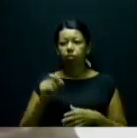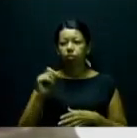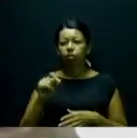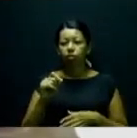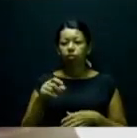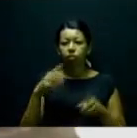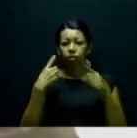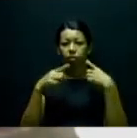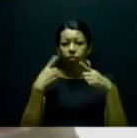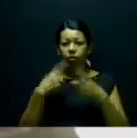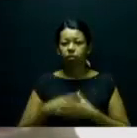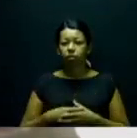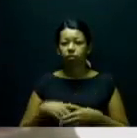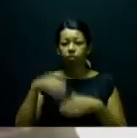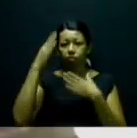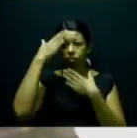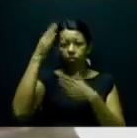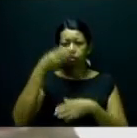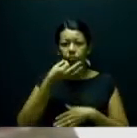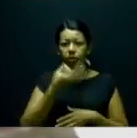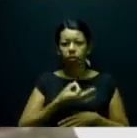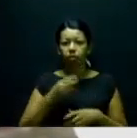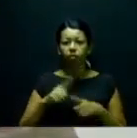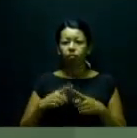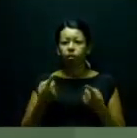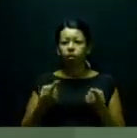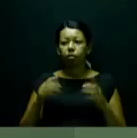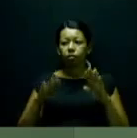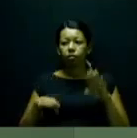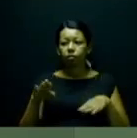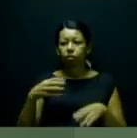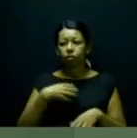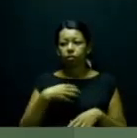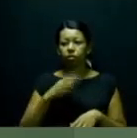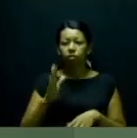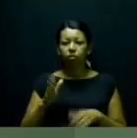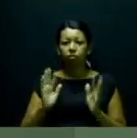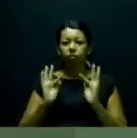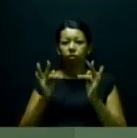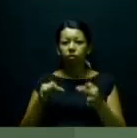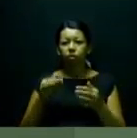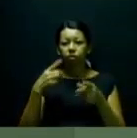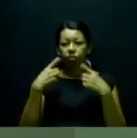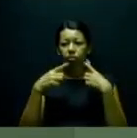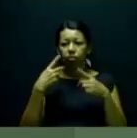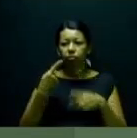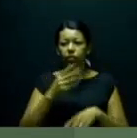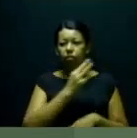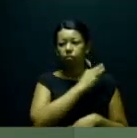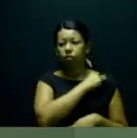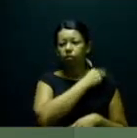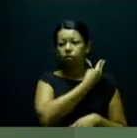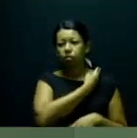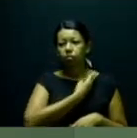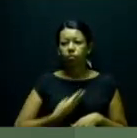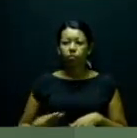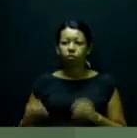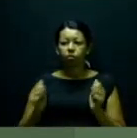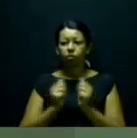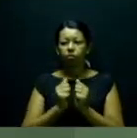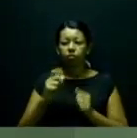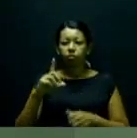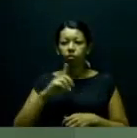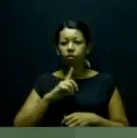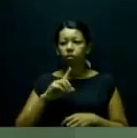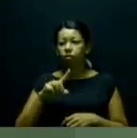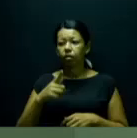esta denúncia. Eu agradeço a sugestão, mas, de qualquer forma, vereador, já estou finalizando a denúncia para o Ministério Público, já com o que eu tenho em mãos. Então,